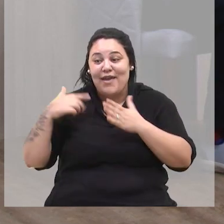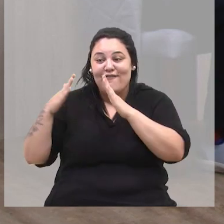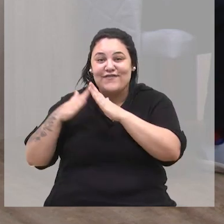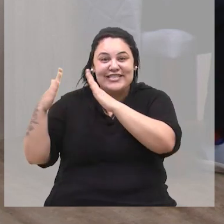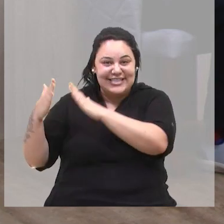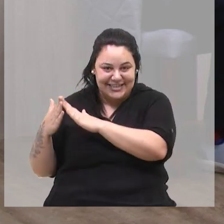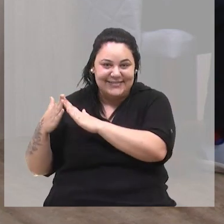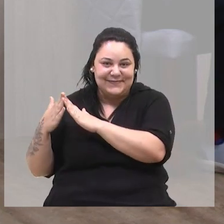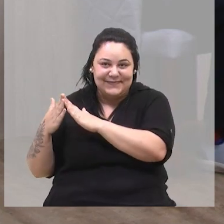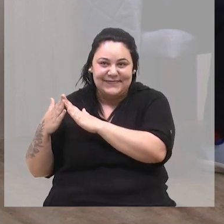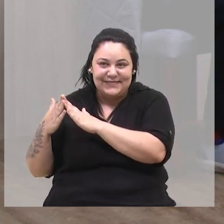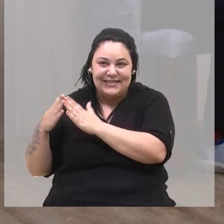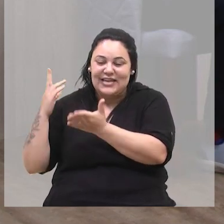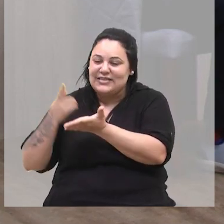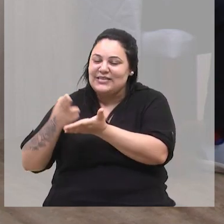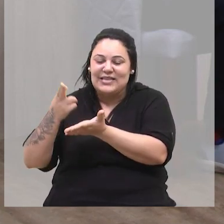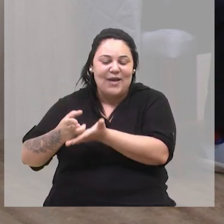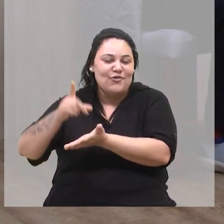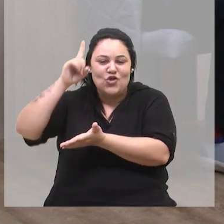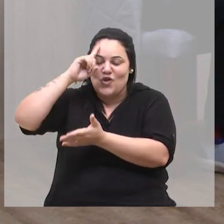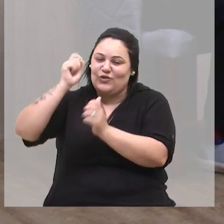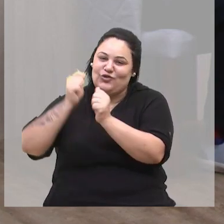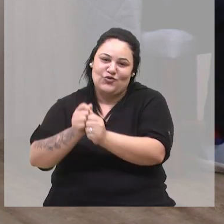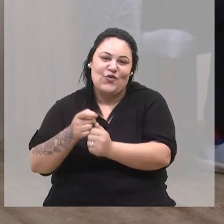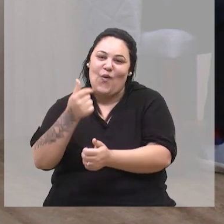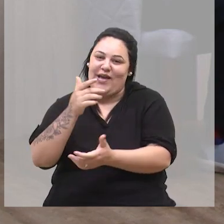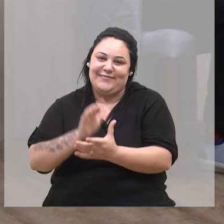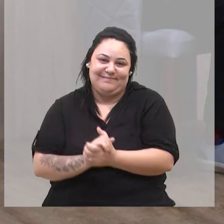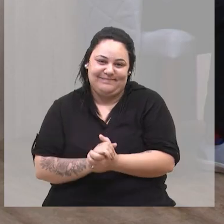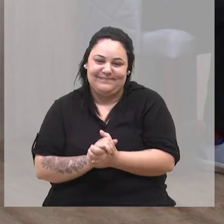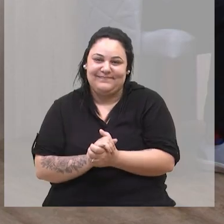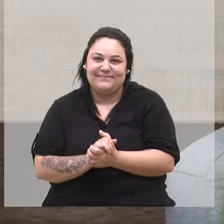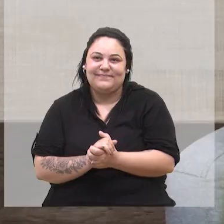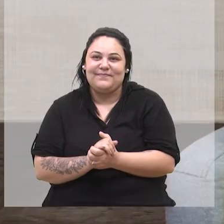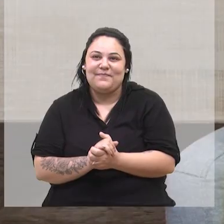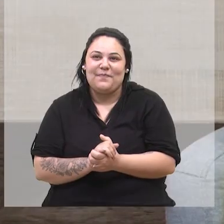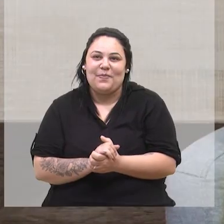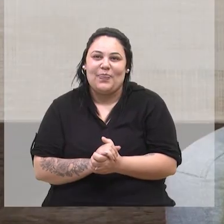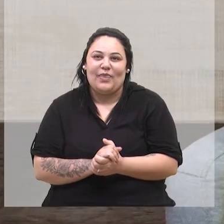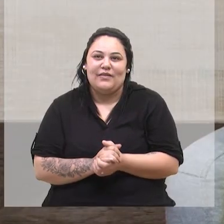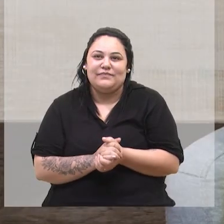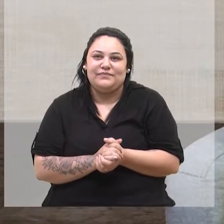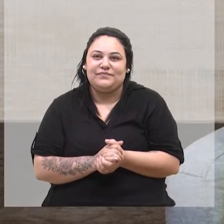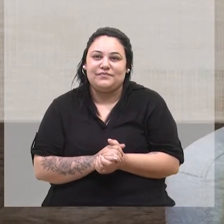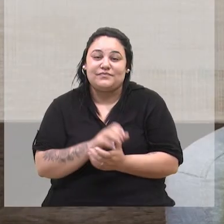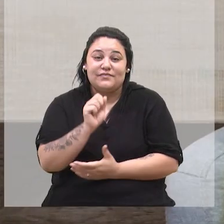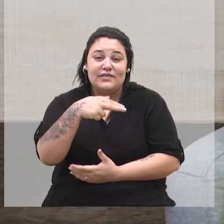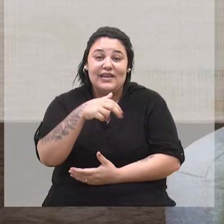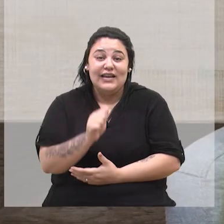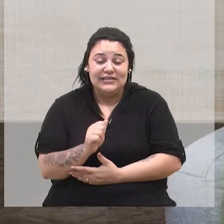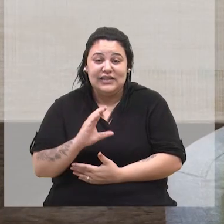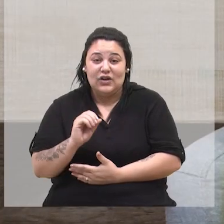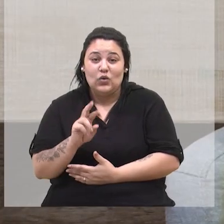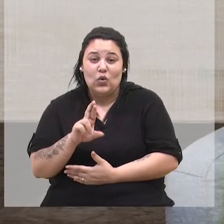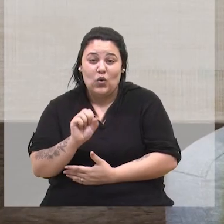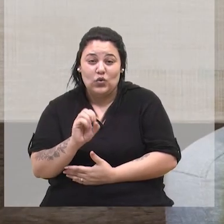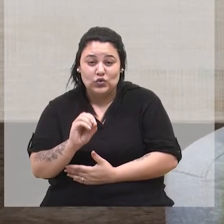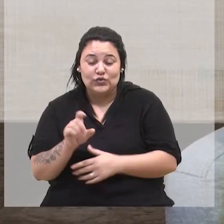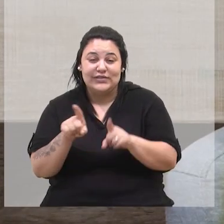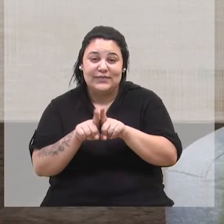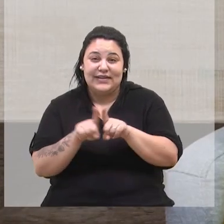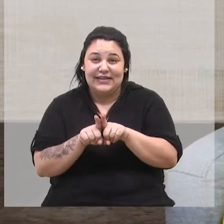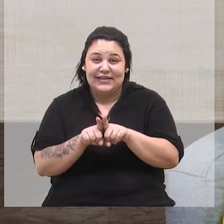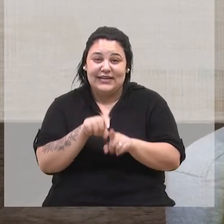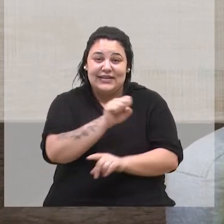minha vizinha, eu e ela estávamos quase que diariamente juntas. A senhora citou a Ana. A Ana